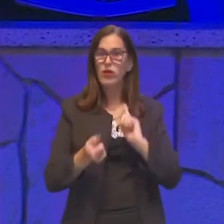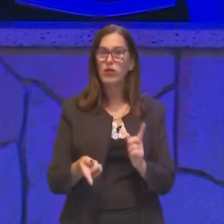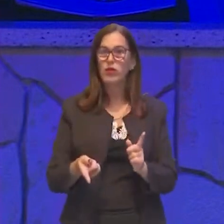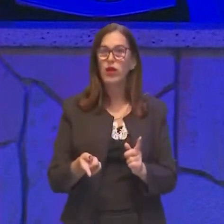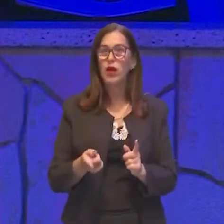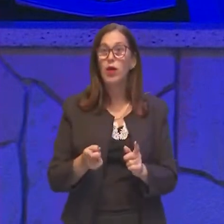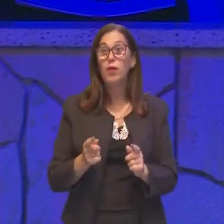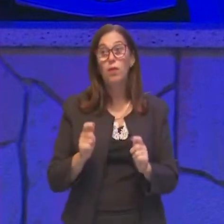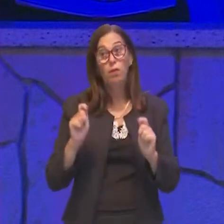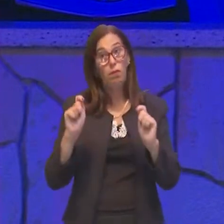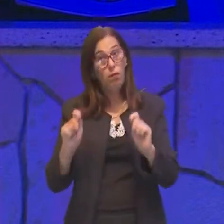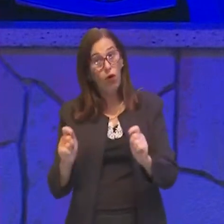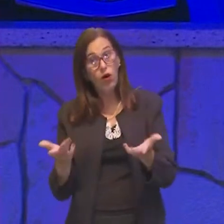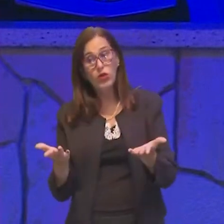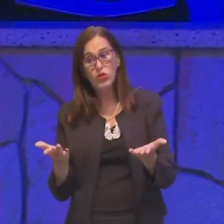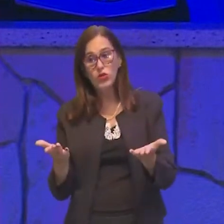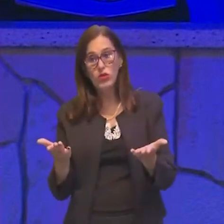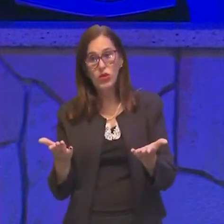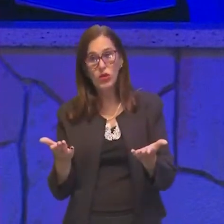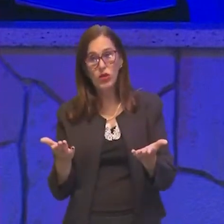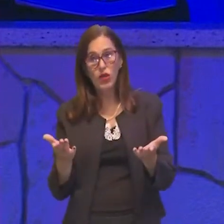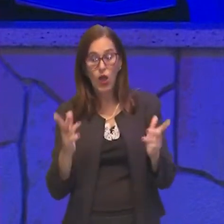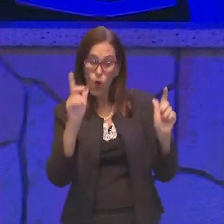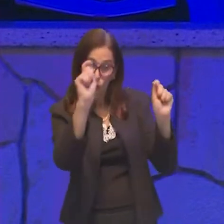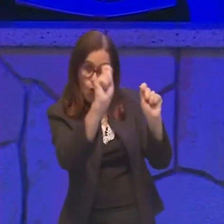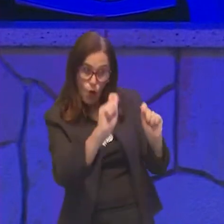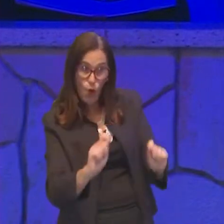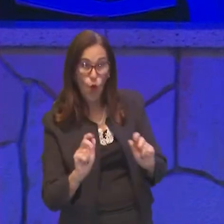ao entendimento de algo idólatra.